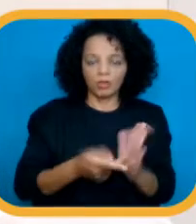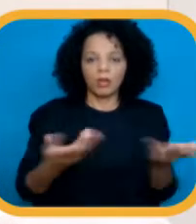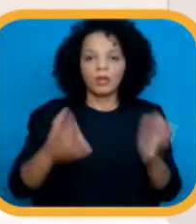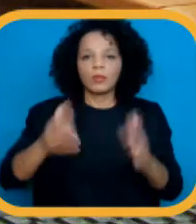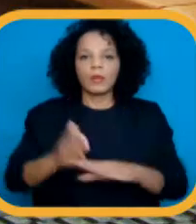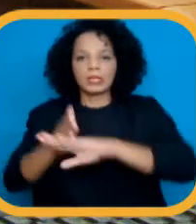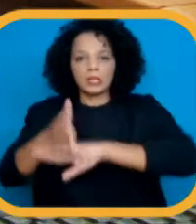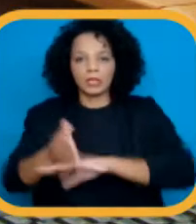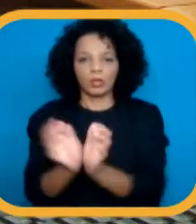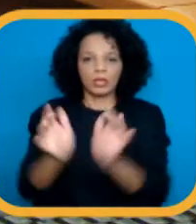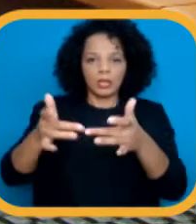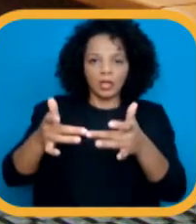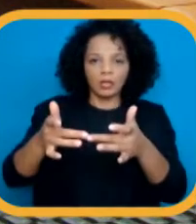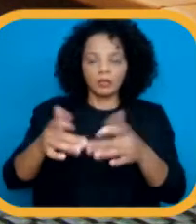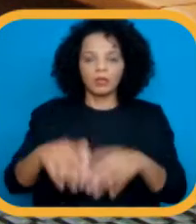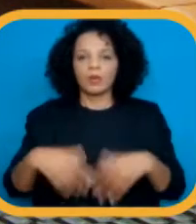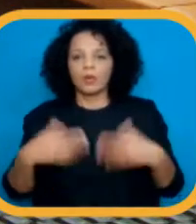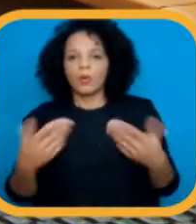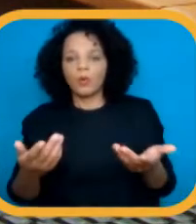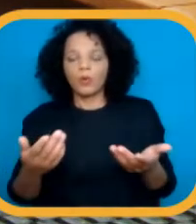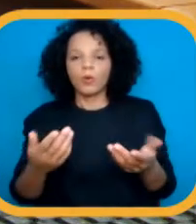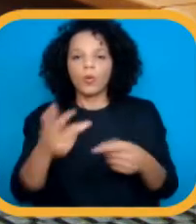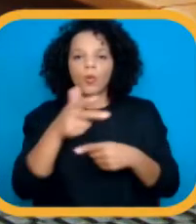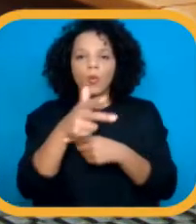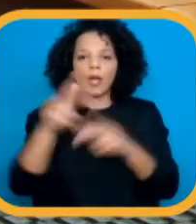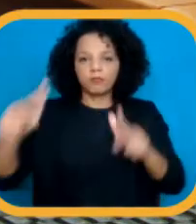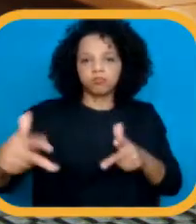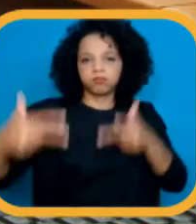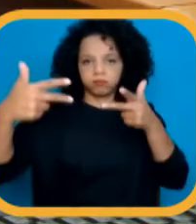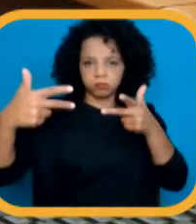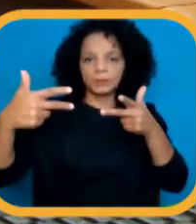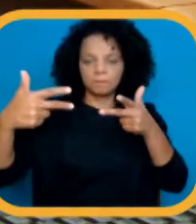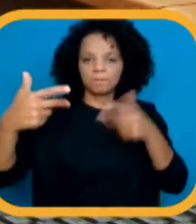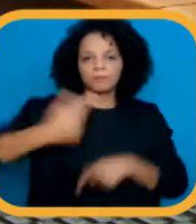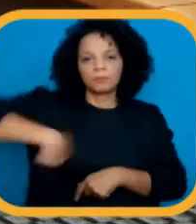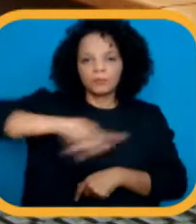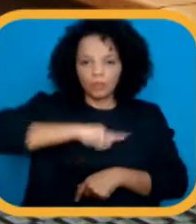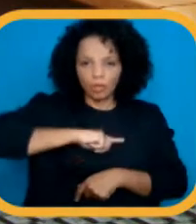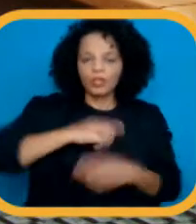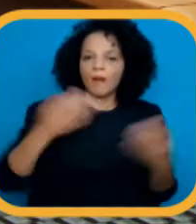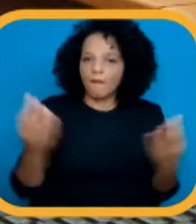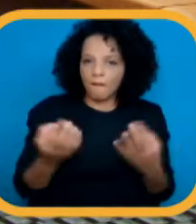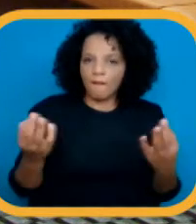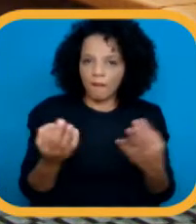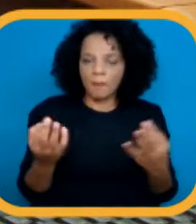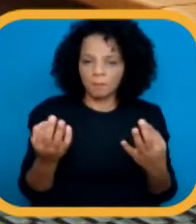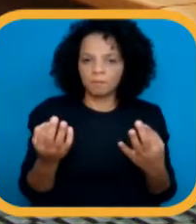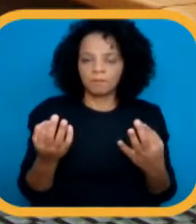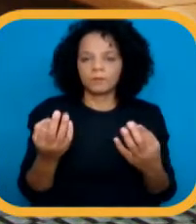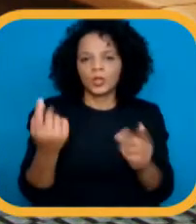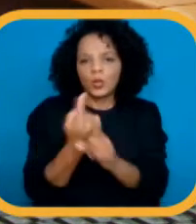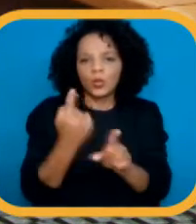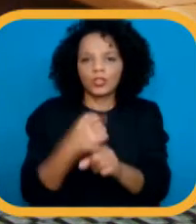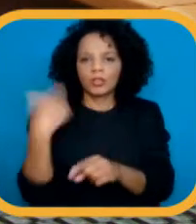equipamento tecnológico, precisavam de acesso à internet ou precisavam de webcams e conseguimos